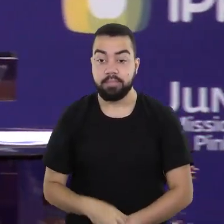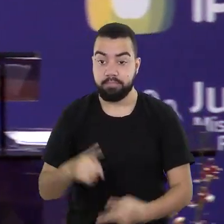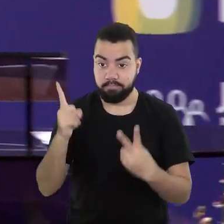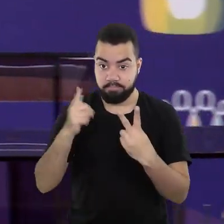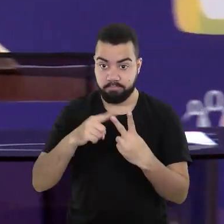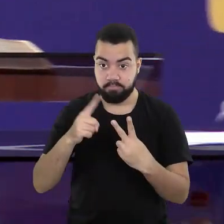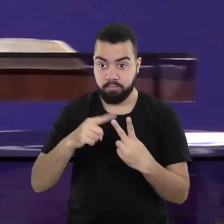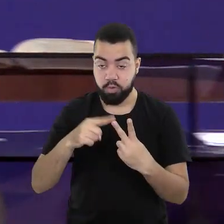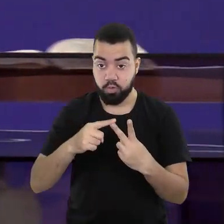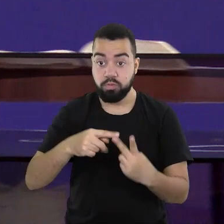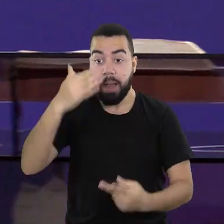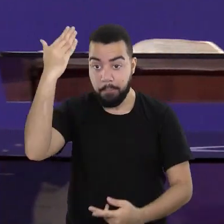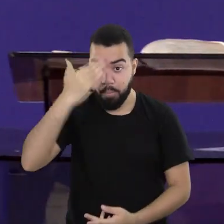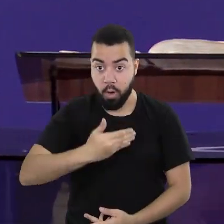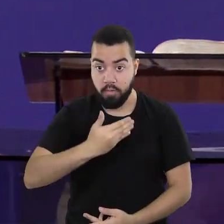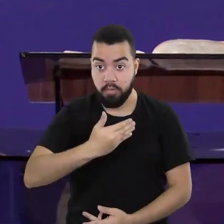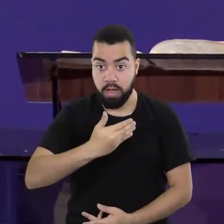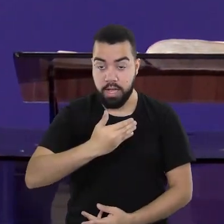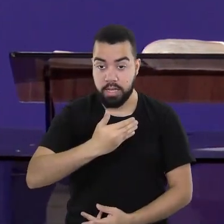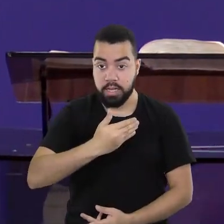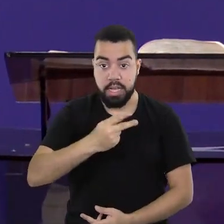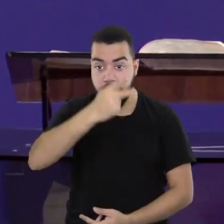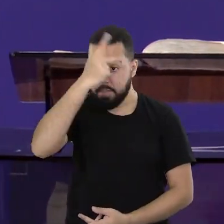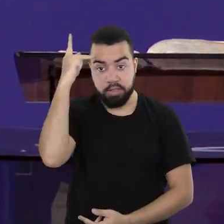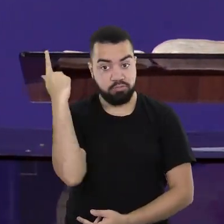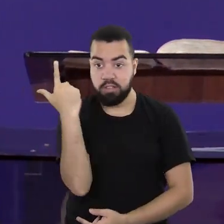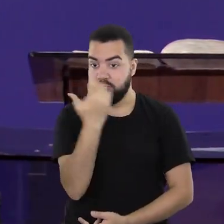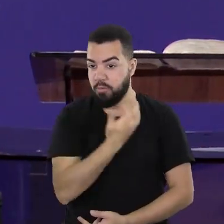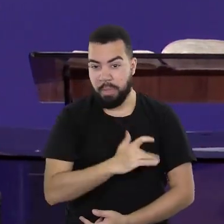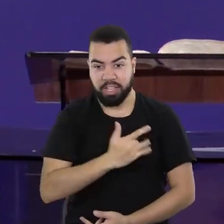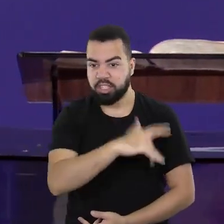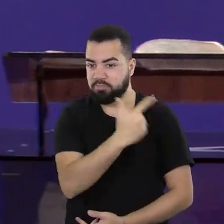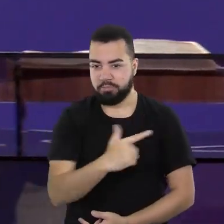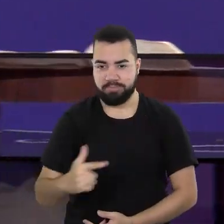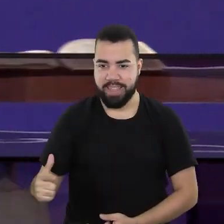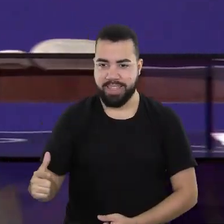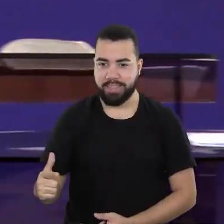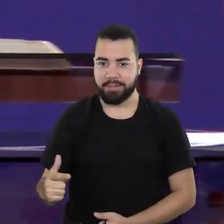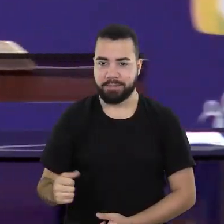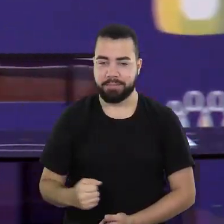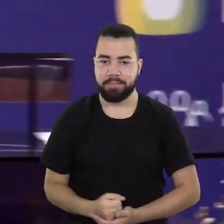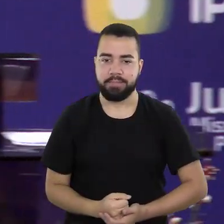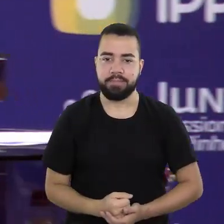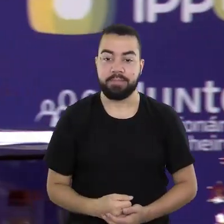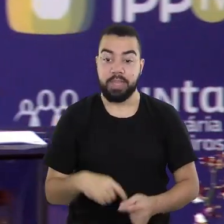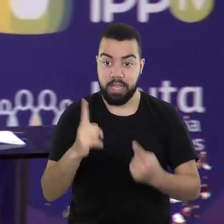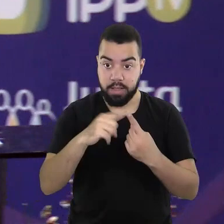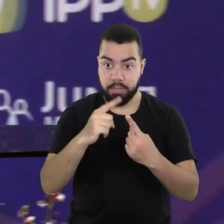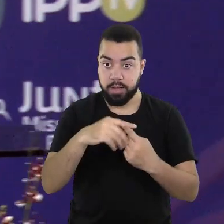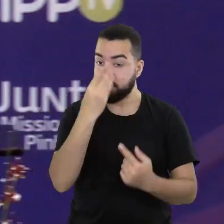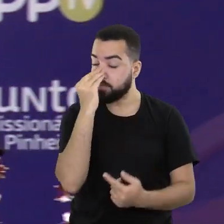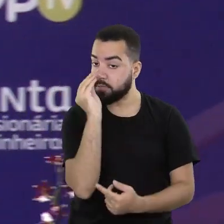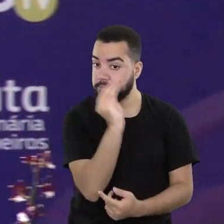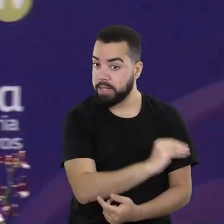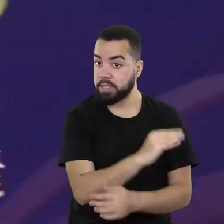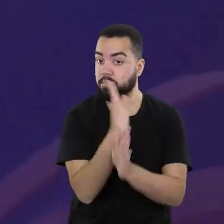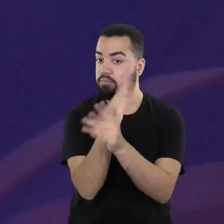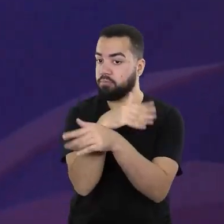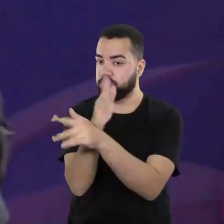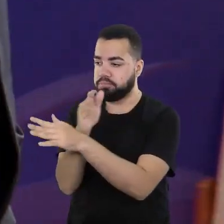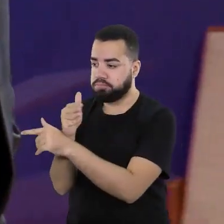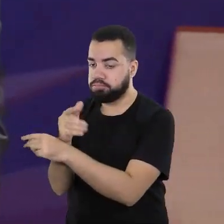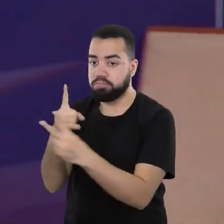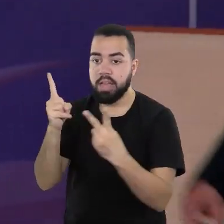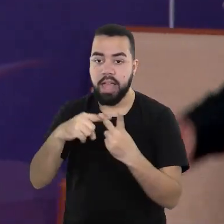Segunda coisa, segundo sintoma que prova que eu não tenho compaixão, não é somente a minha indiferença, mas é também a